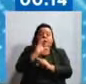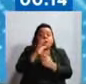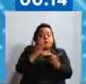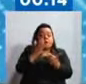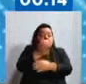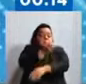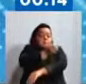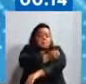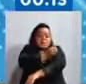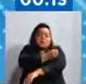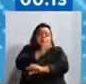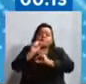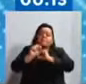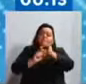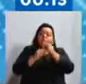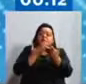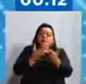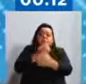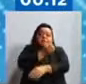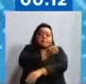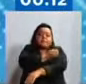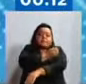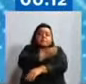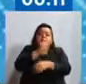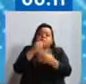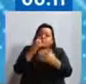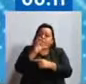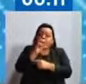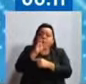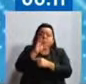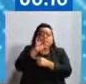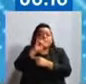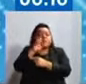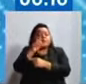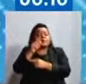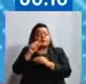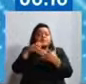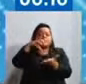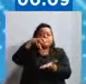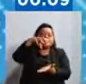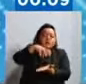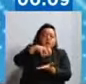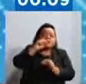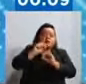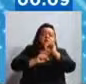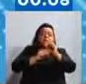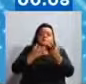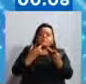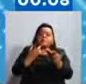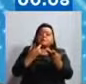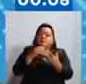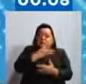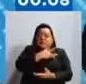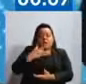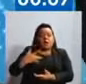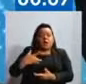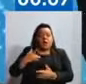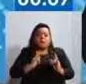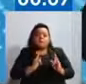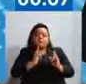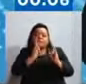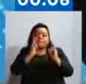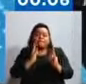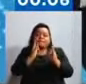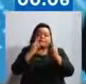já falei há pouco, a escola, pré-escola e a creche e a unidade de saúde também, nos condomínios sociais, foram jogados nos